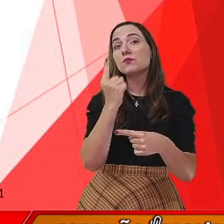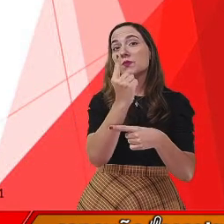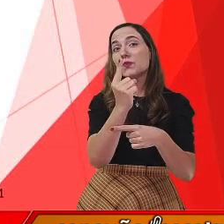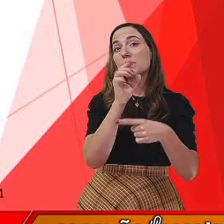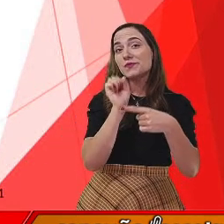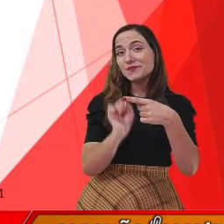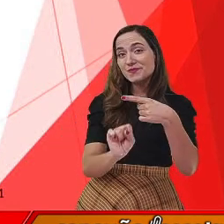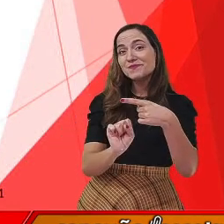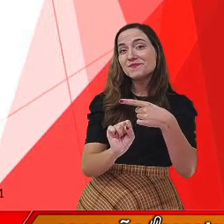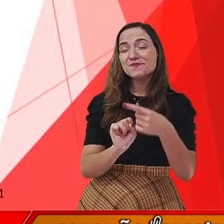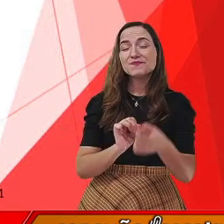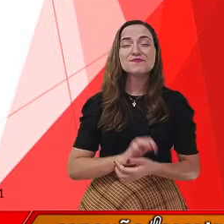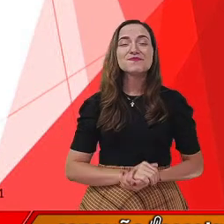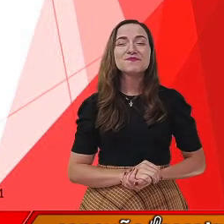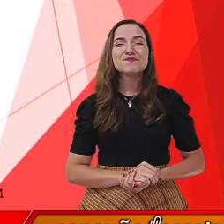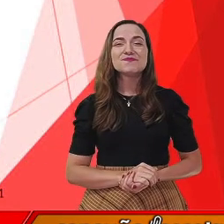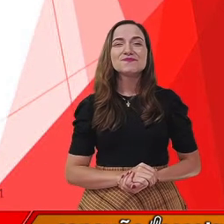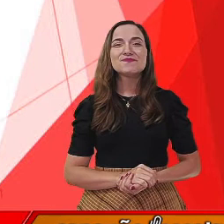1/8.